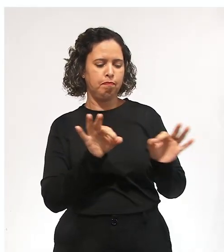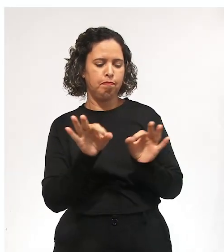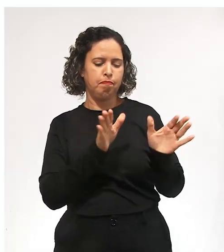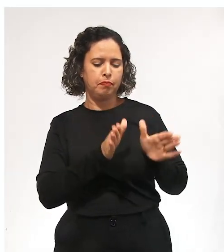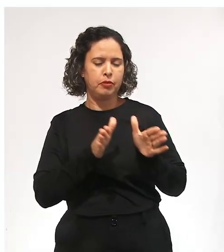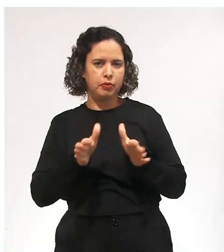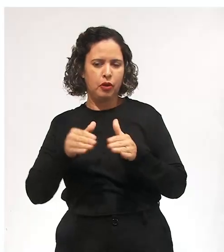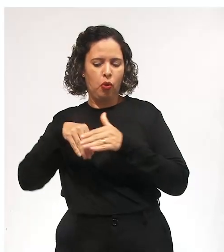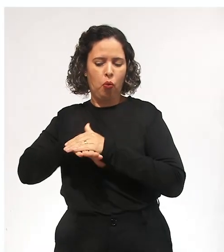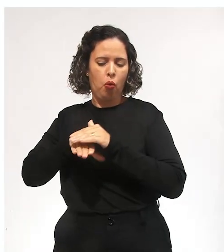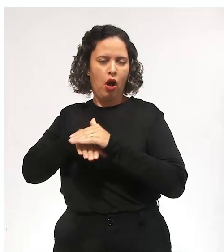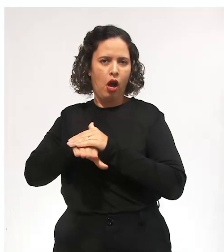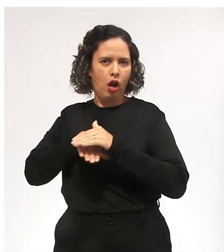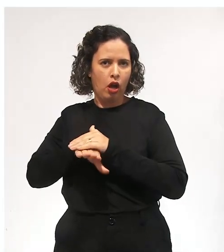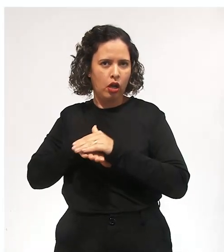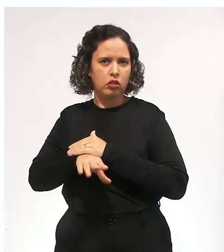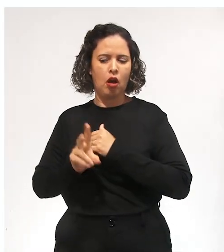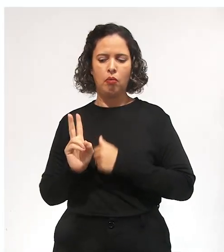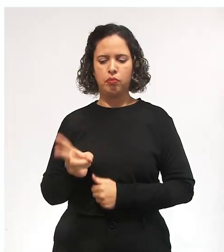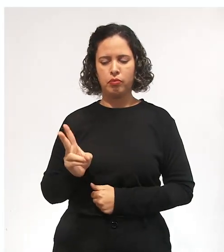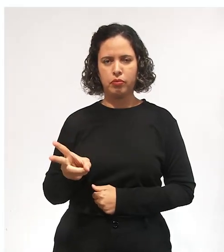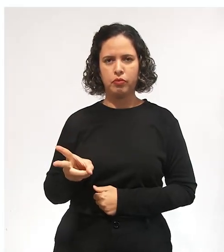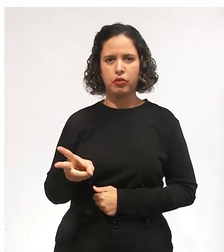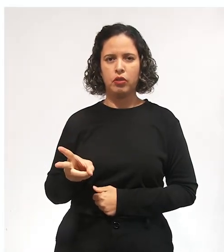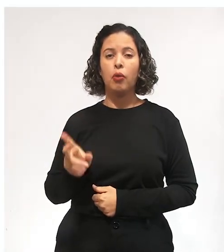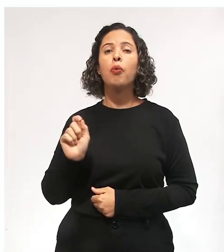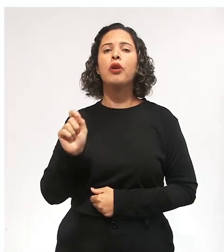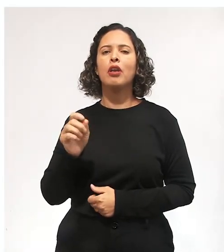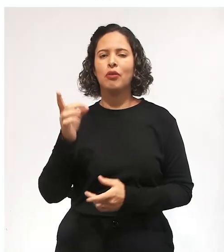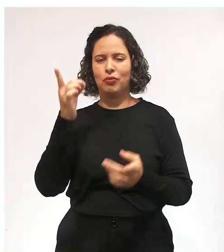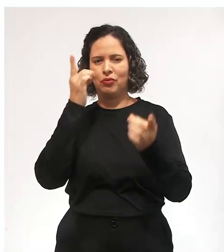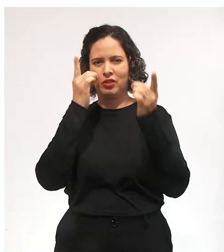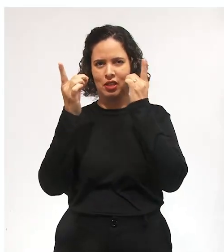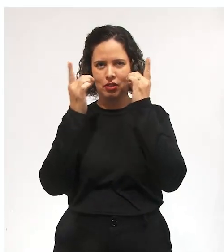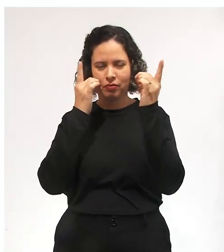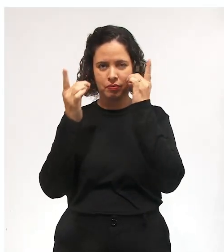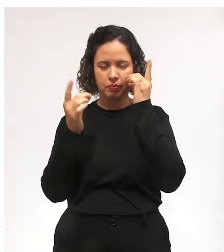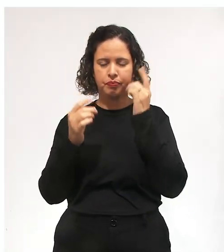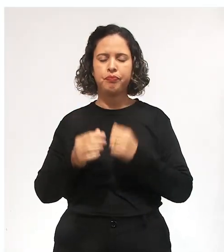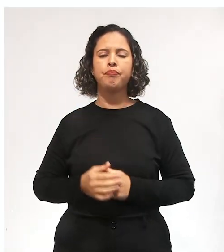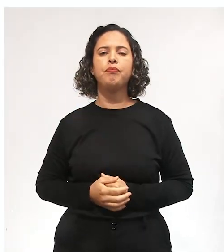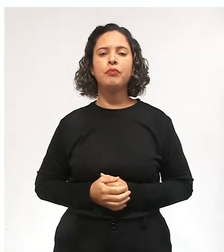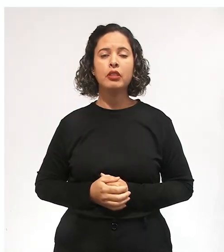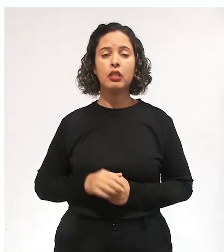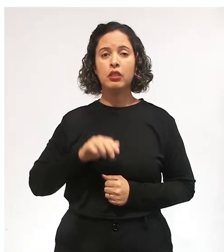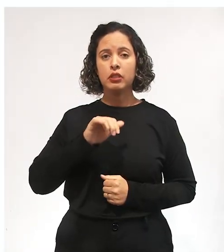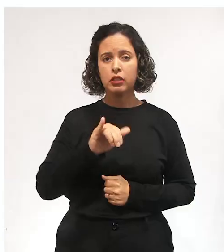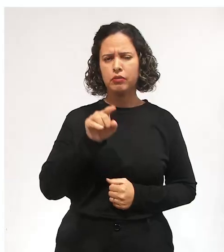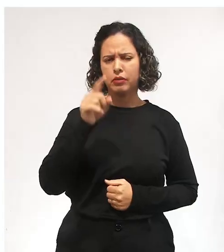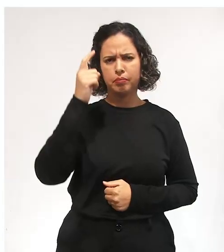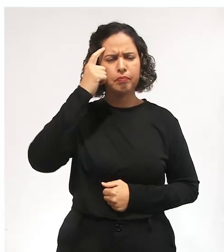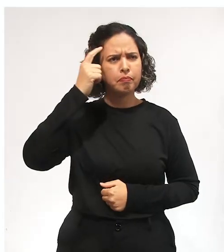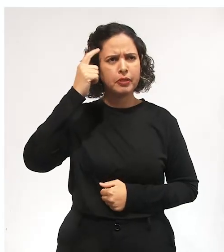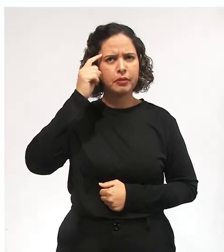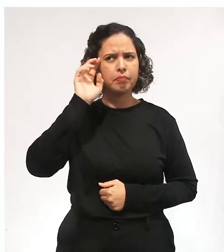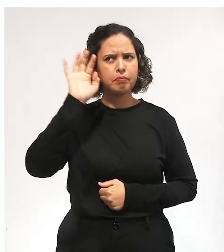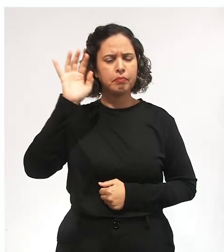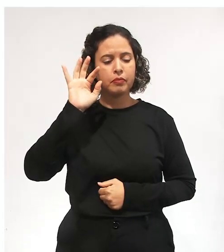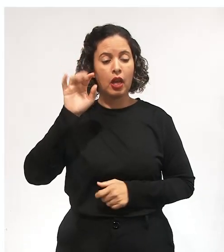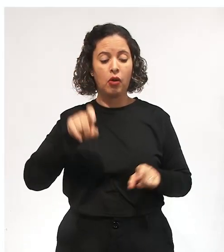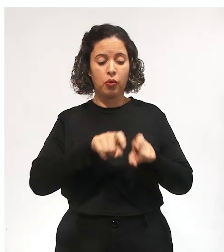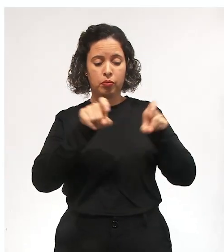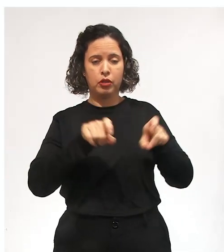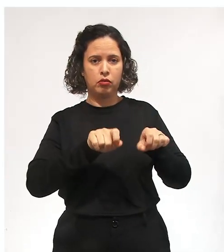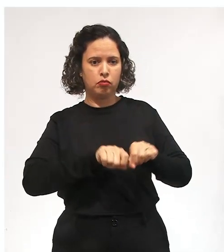a recuperação e a manipulação dos dados. Se você parar para pensar, quando você liga o